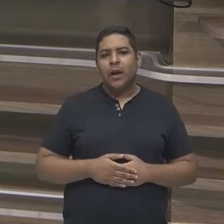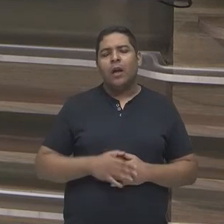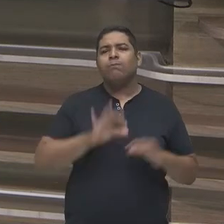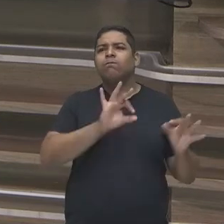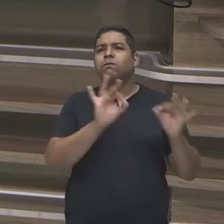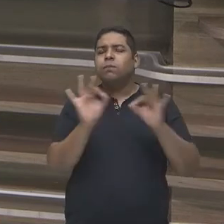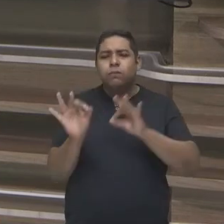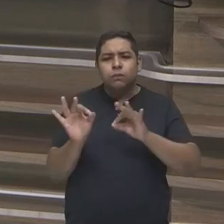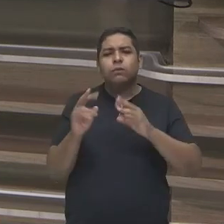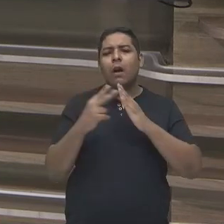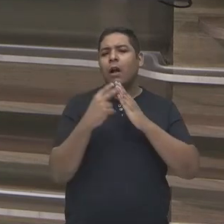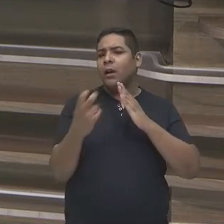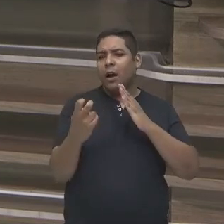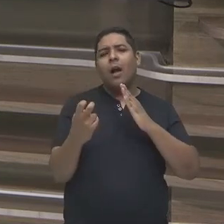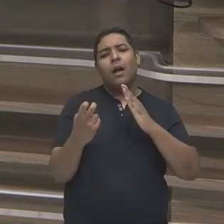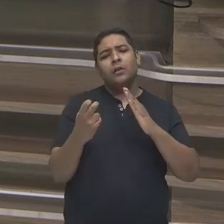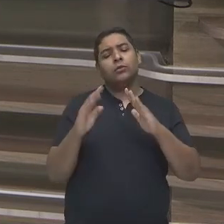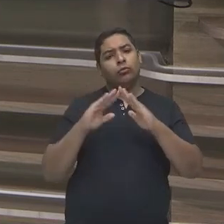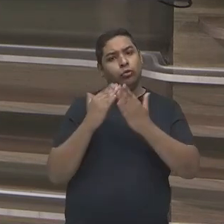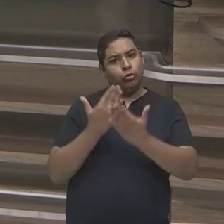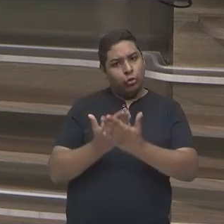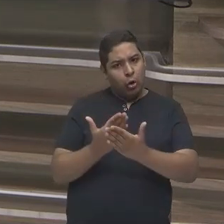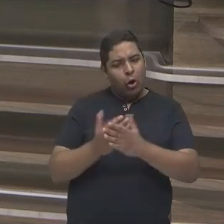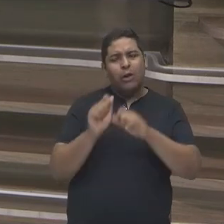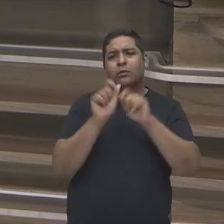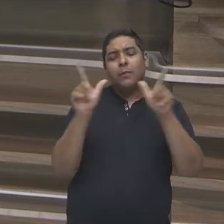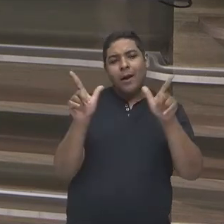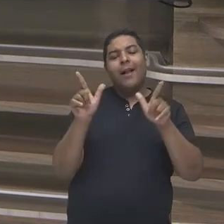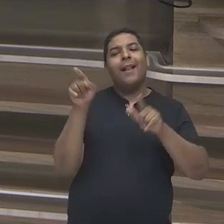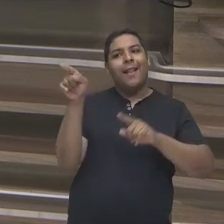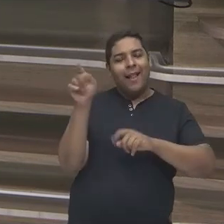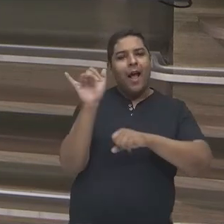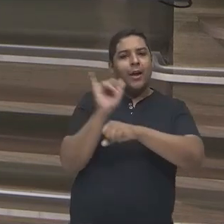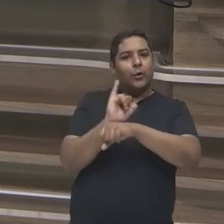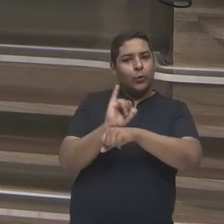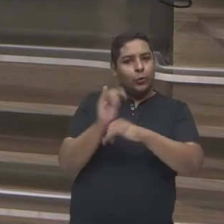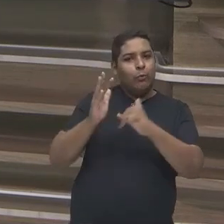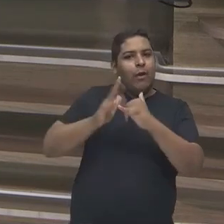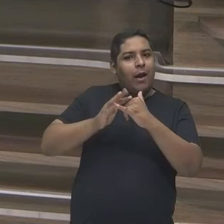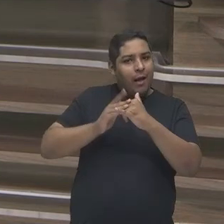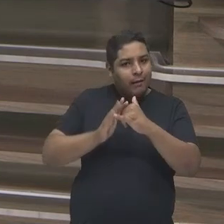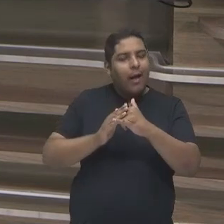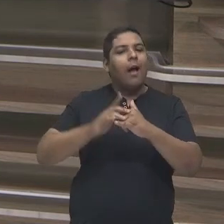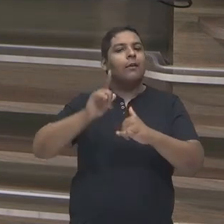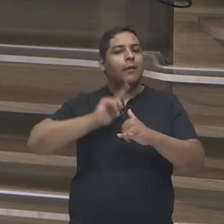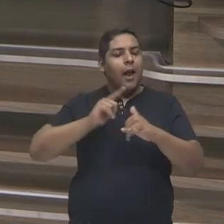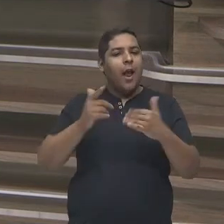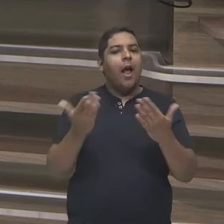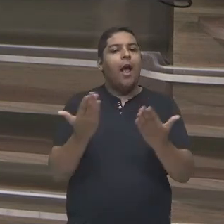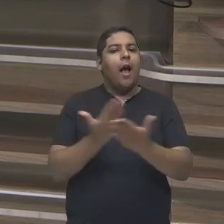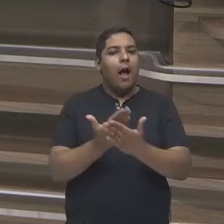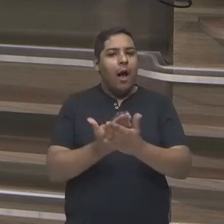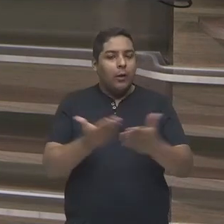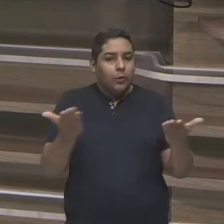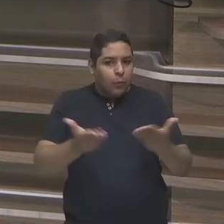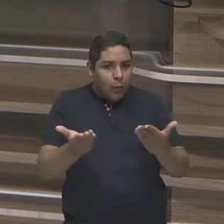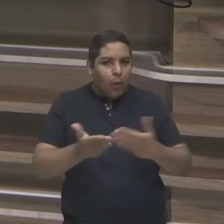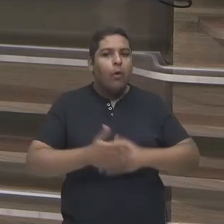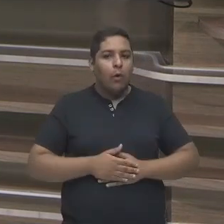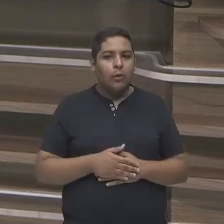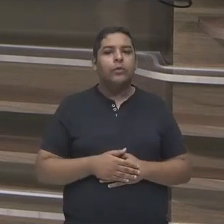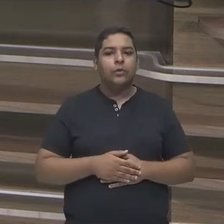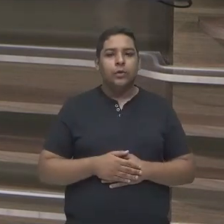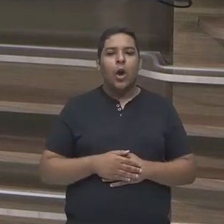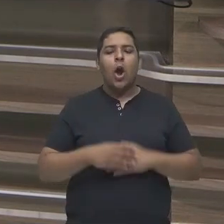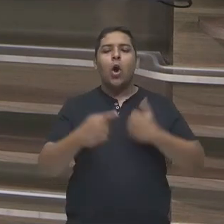em casa porque eu estou na escola de manhã. Vá lá no nosso canal no YouTube, procure a nossa aula do dia de hoje. Você pode assistir também, participar,